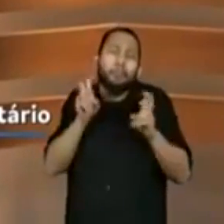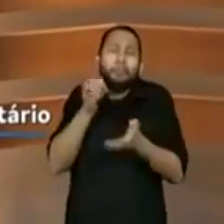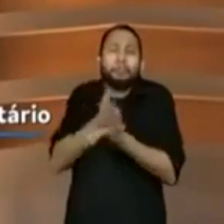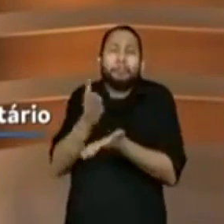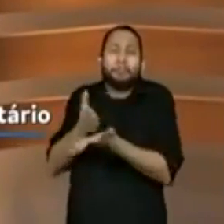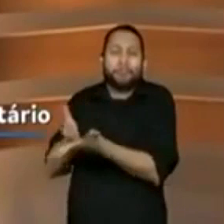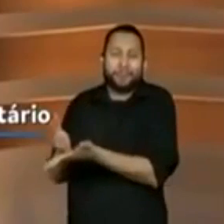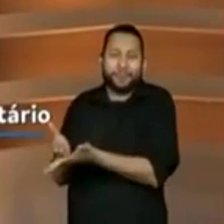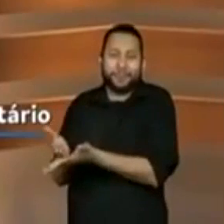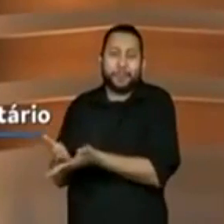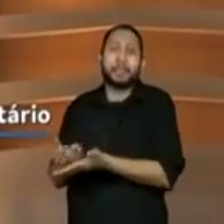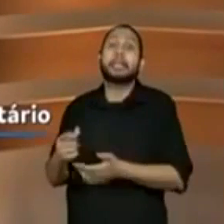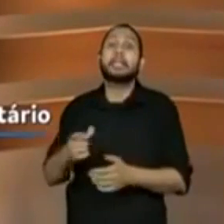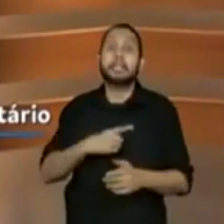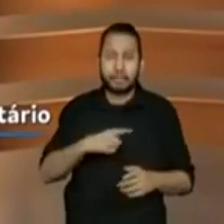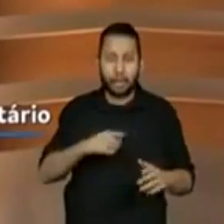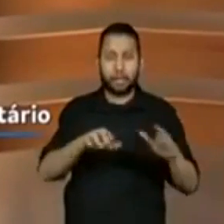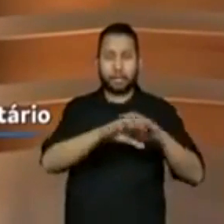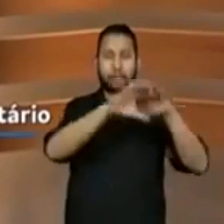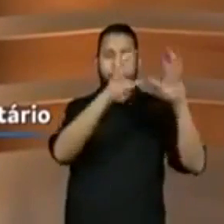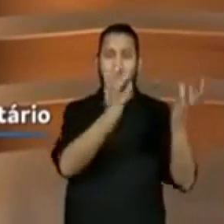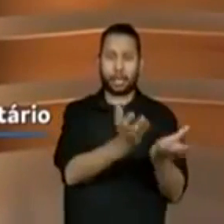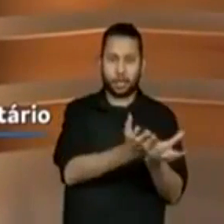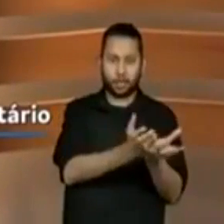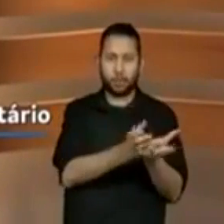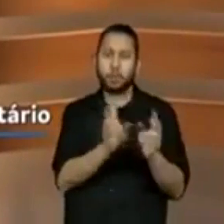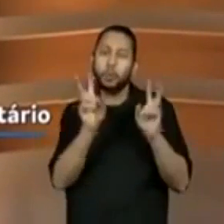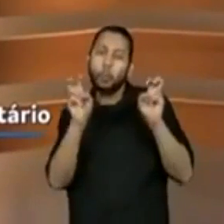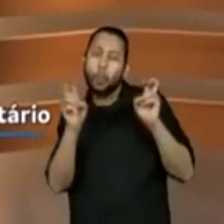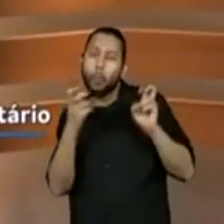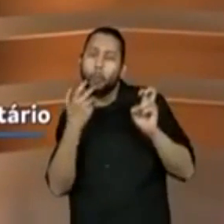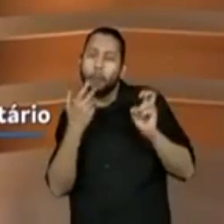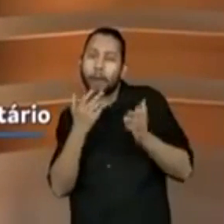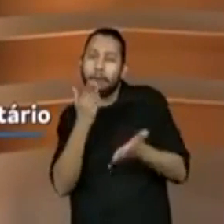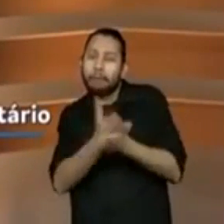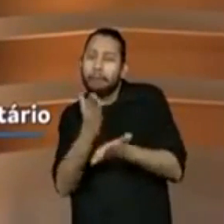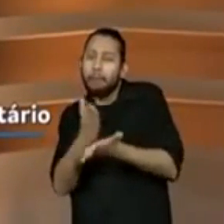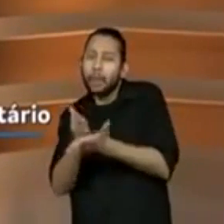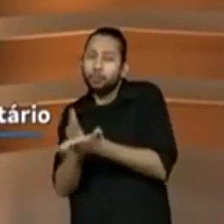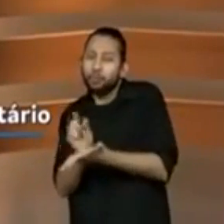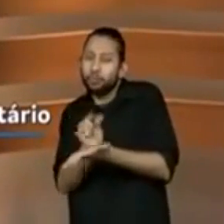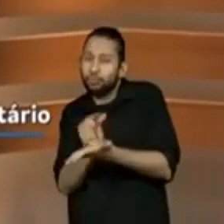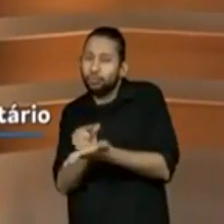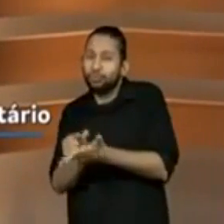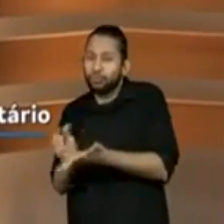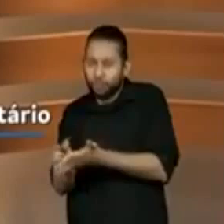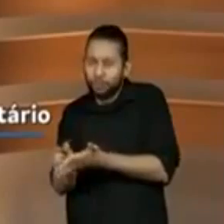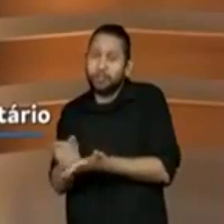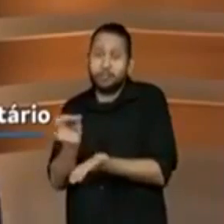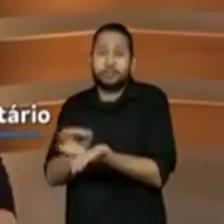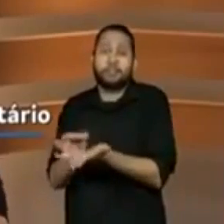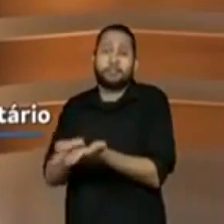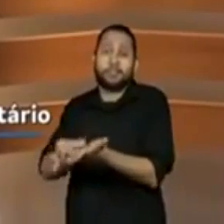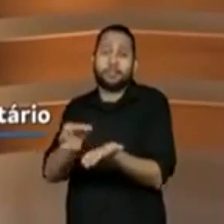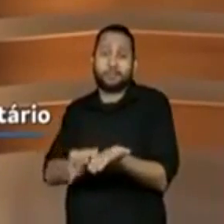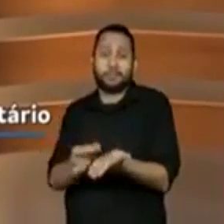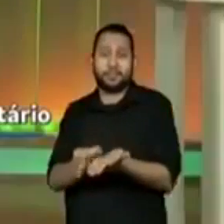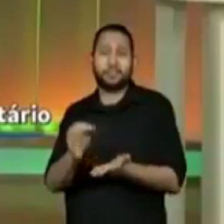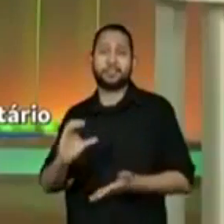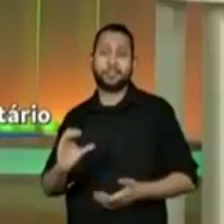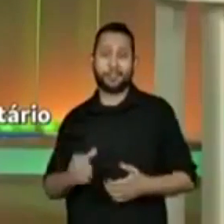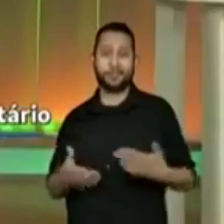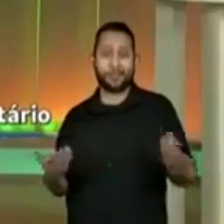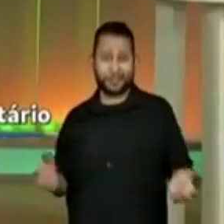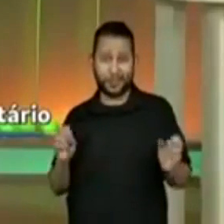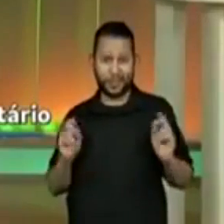a gente tem a parte inteira e a parte que a gente chamou ontem de quebrada, que é os centavos, ou centésimos,